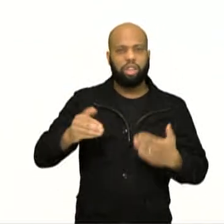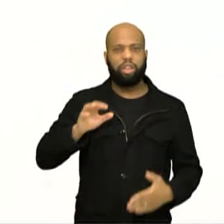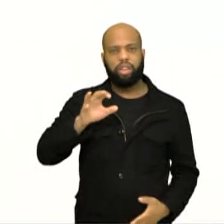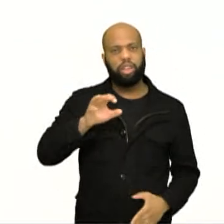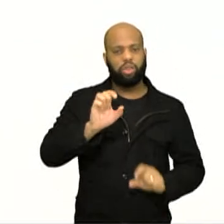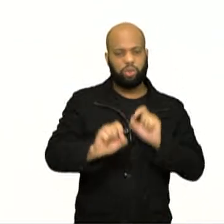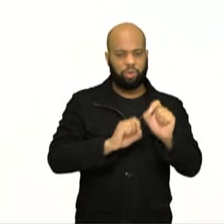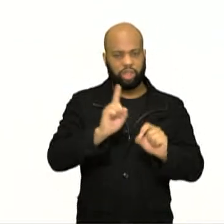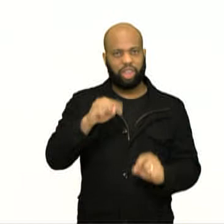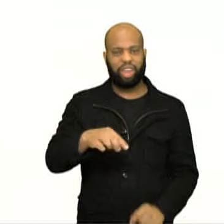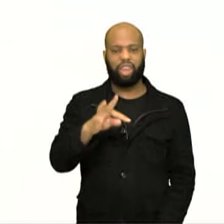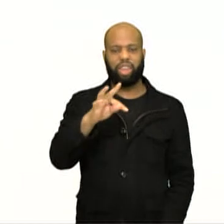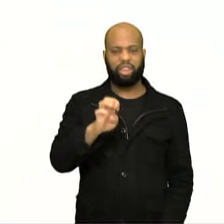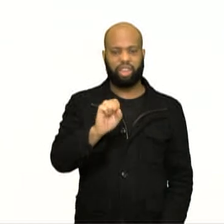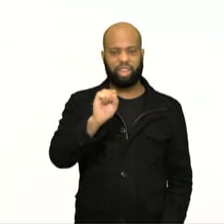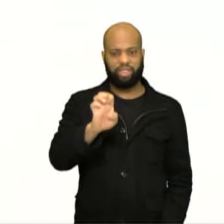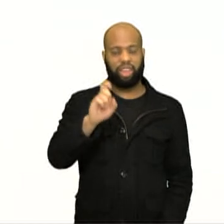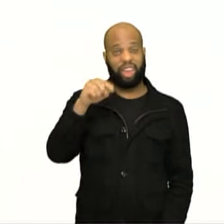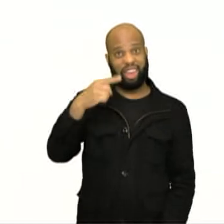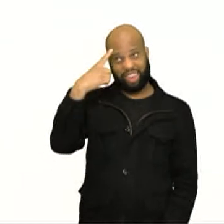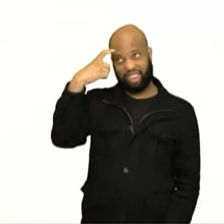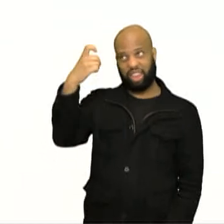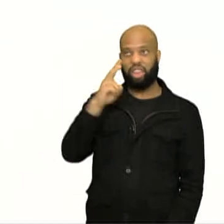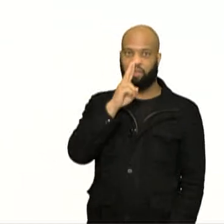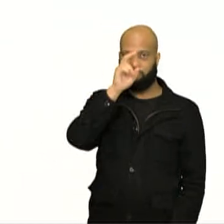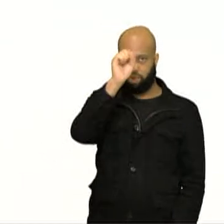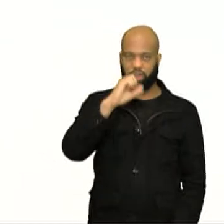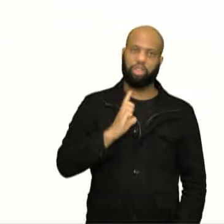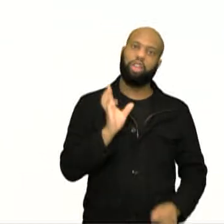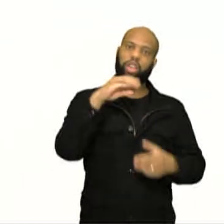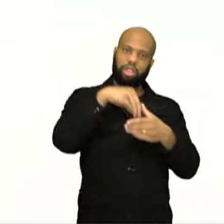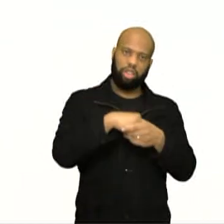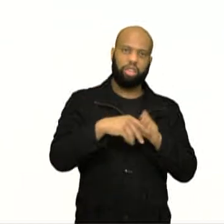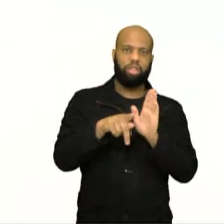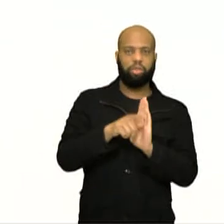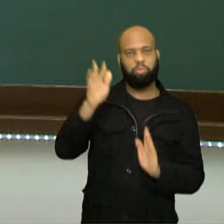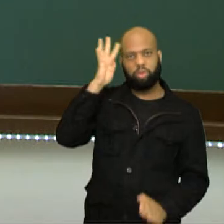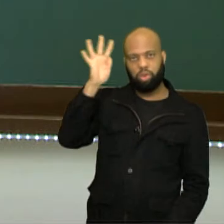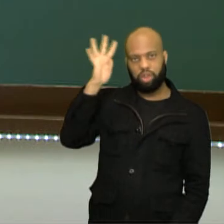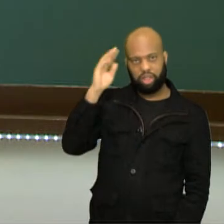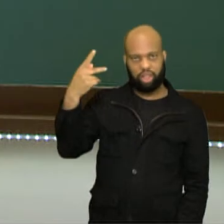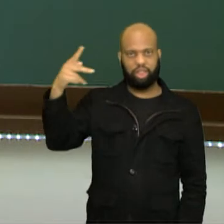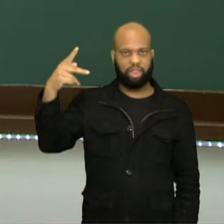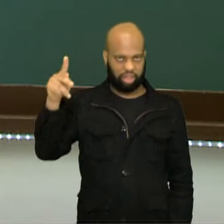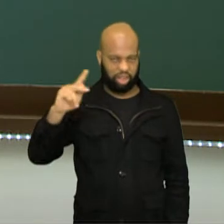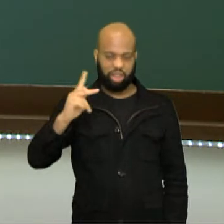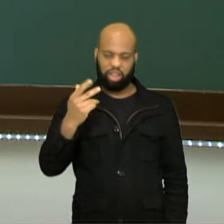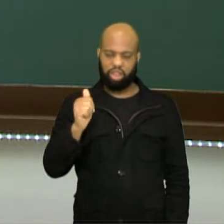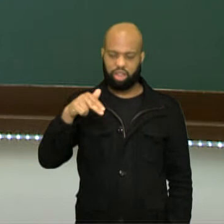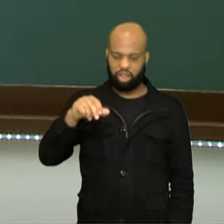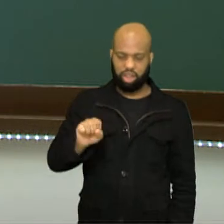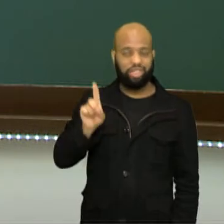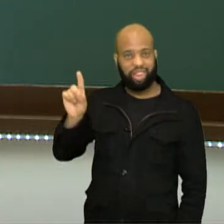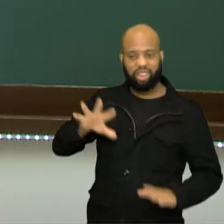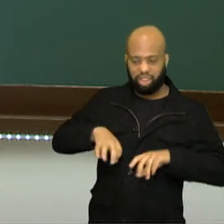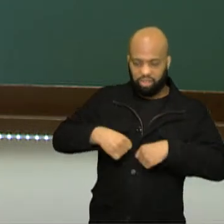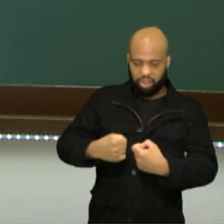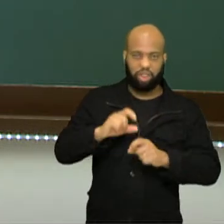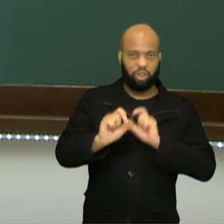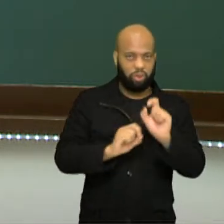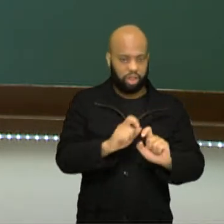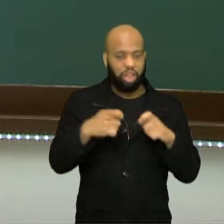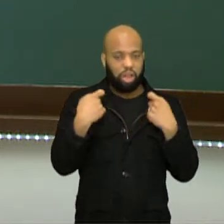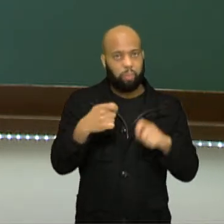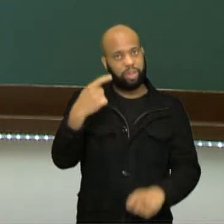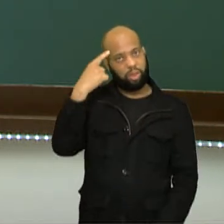uma tese muito forte dentro das teorias filosóficas de Hans Jonas. Ele está defendendo que precisamos pensar